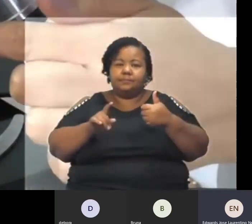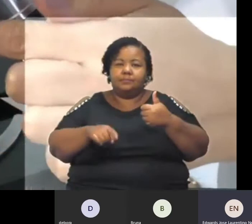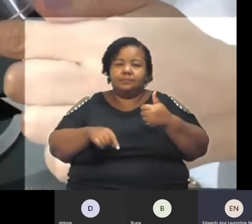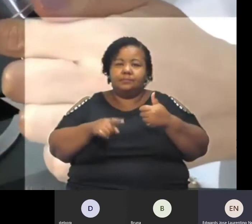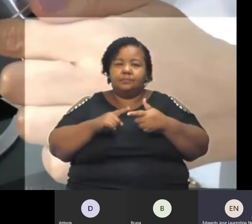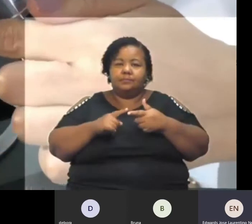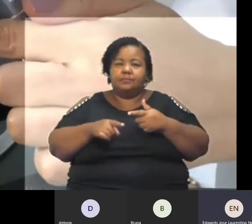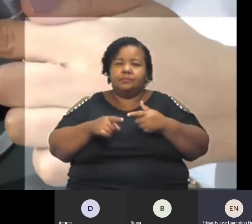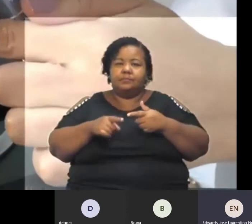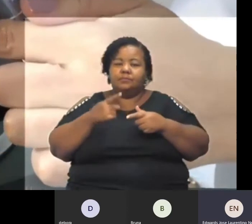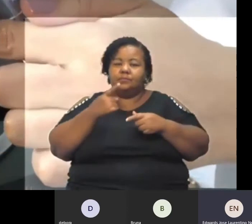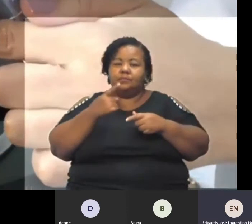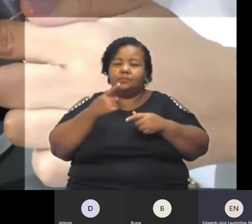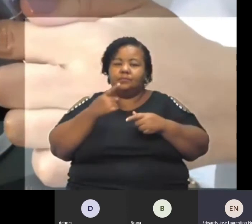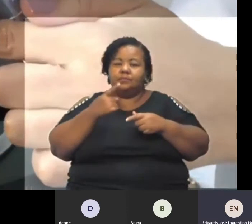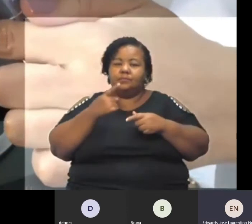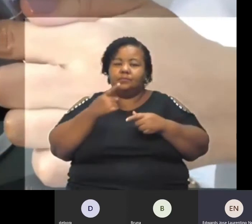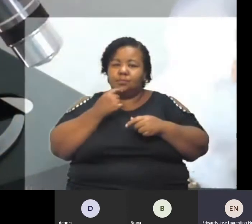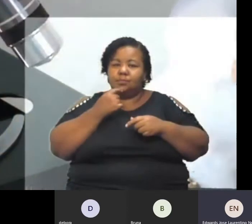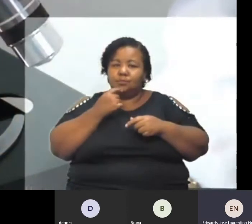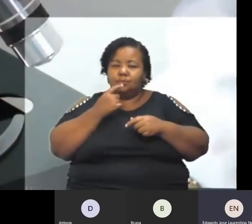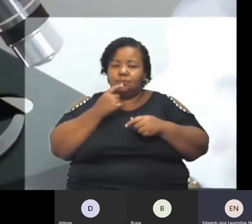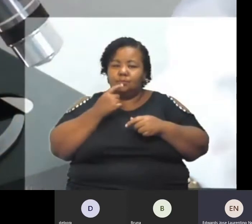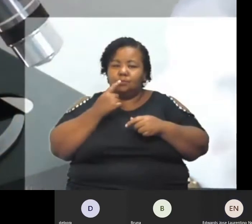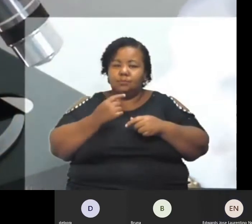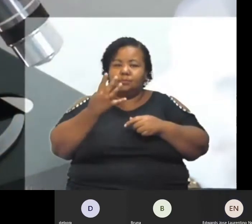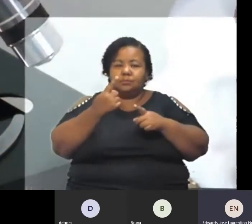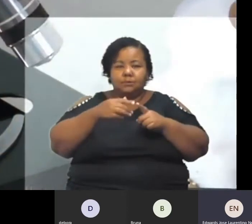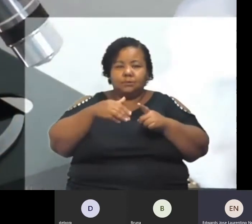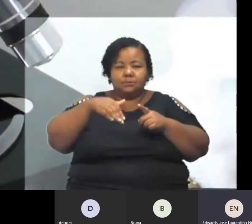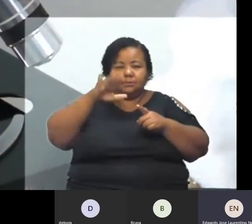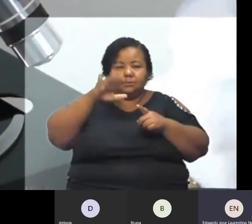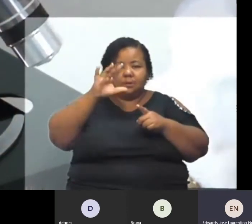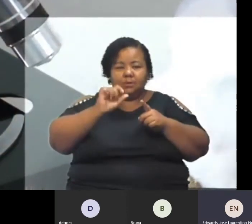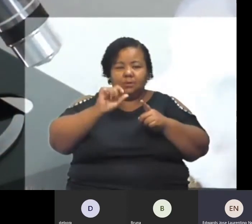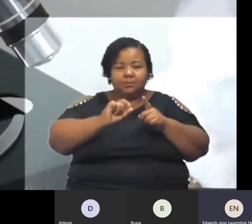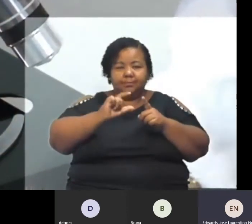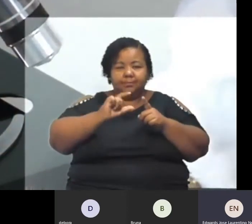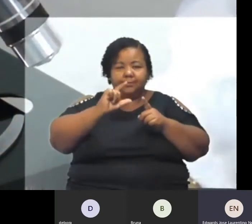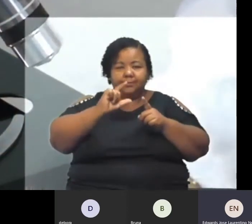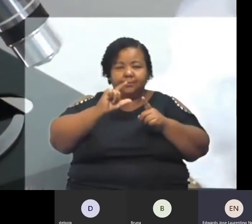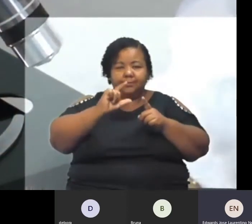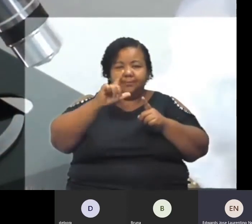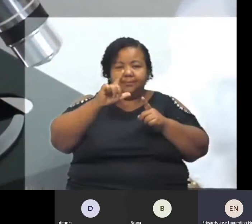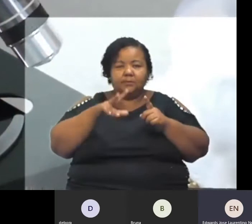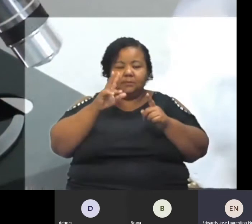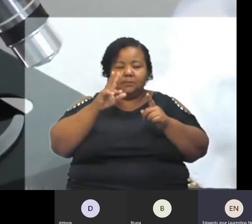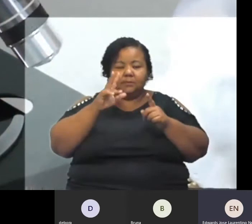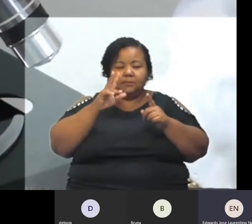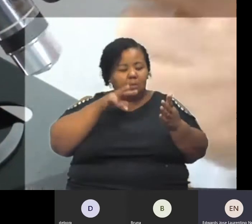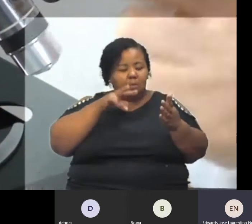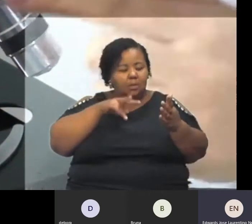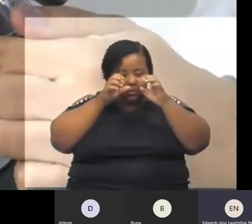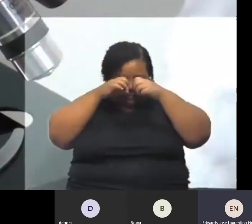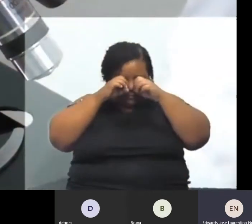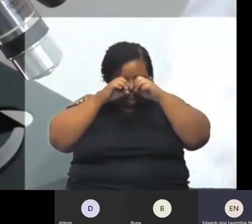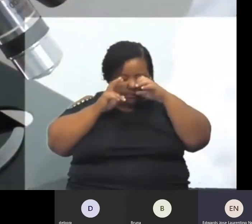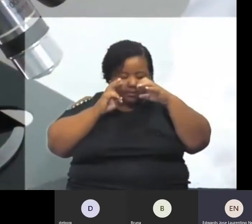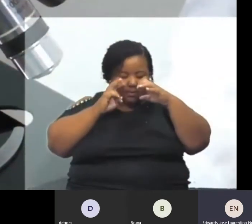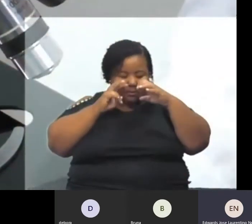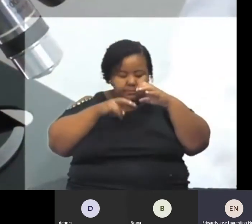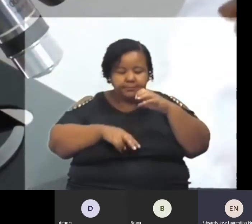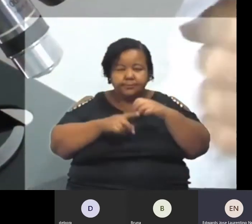objetiva vermelha, com aumento de 4 vezes. Então, você vai olhar, calcular e